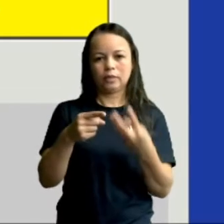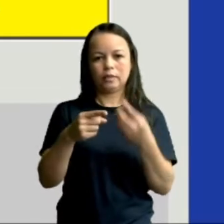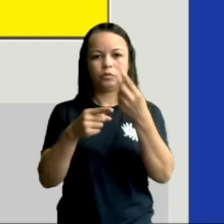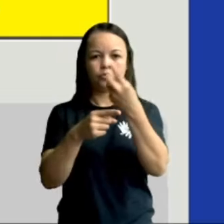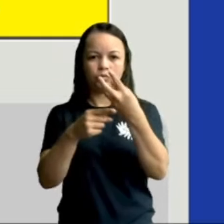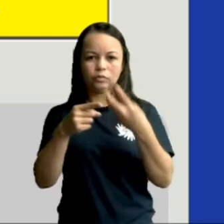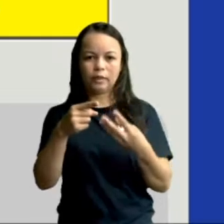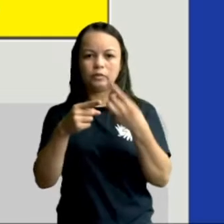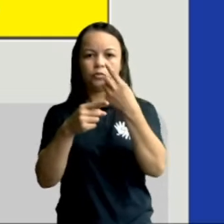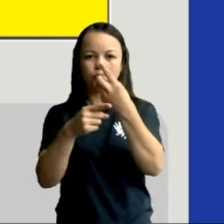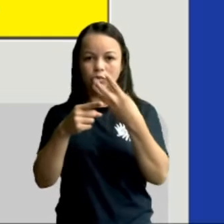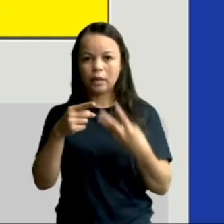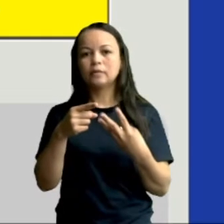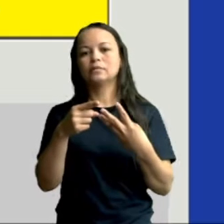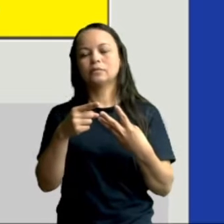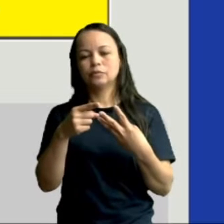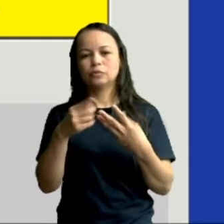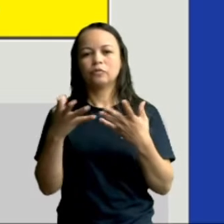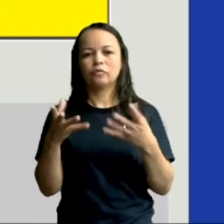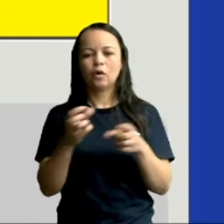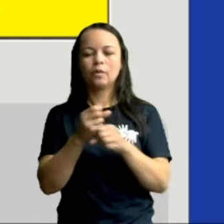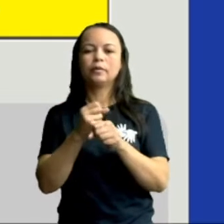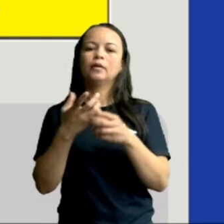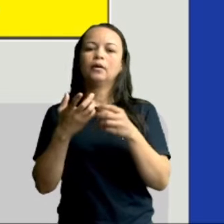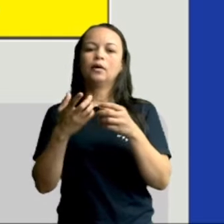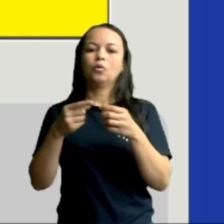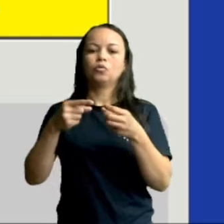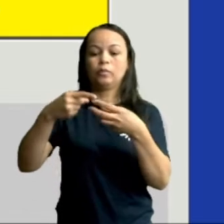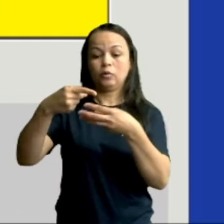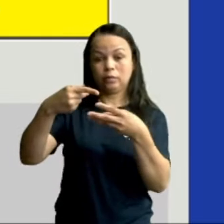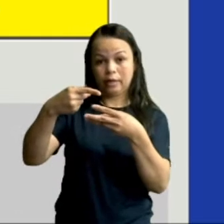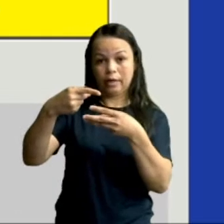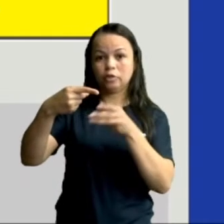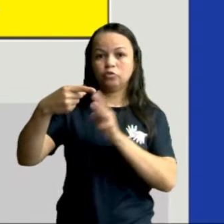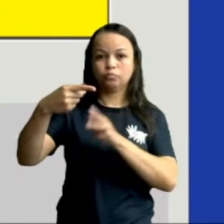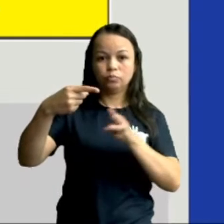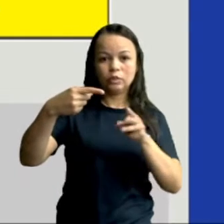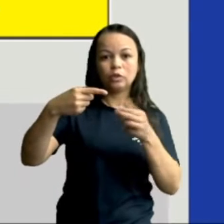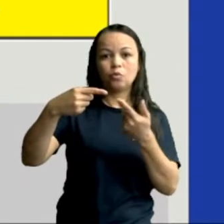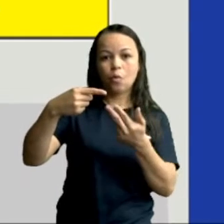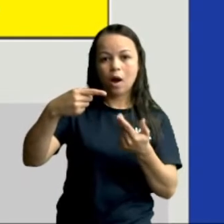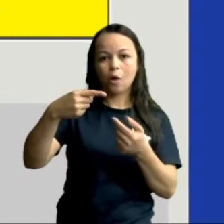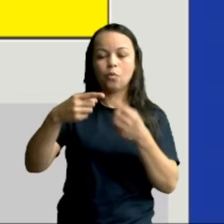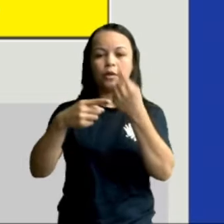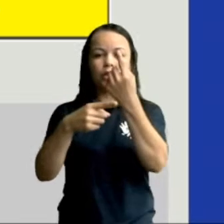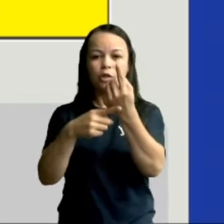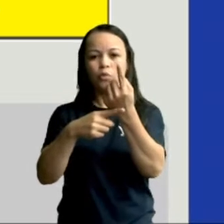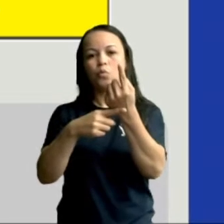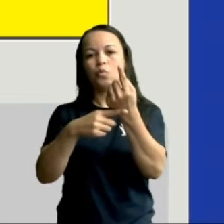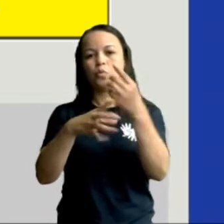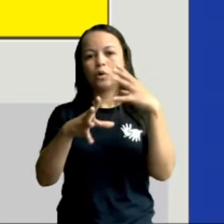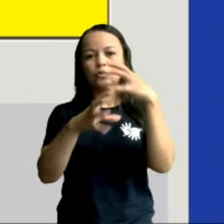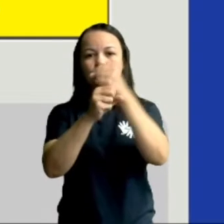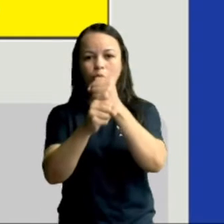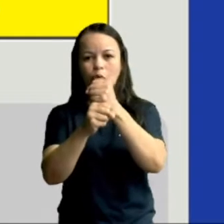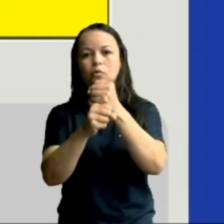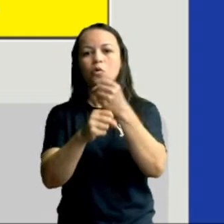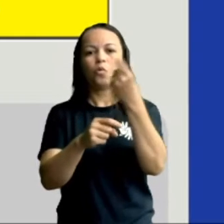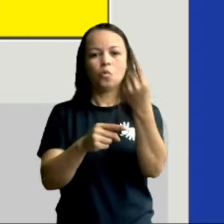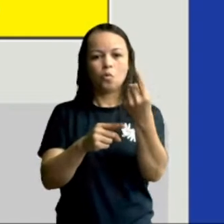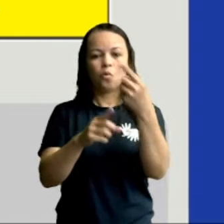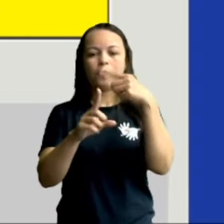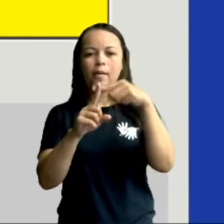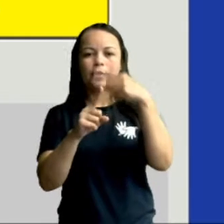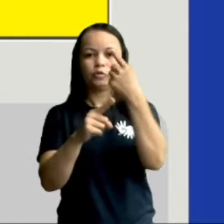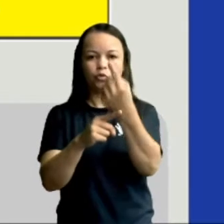Vou repetir o denominador, que é o 3. O numerador, eu somo os 3 número 1 que estão aparecendo lá. 1 mais 1 mais